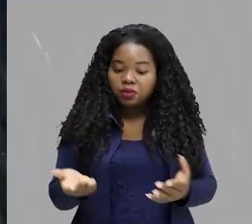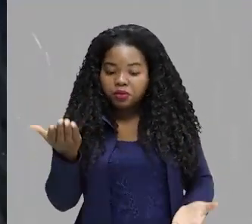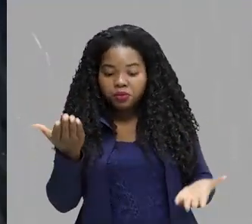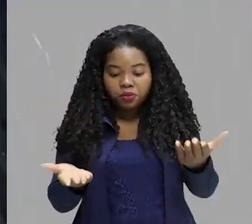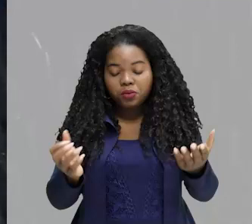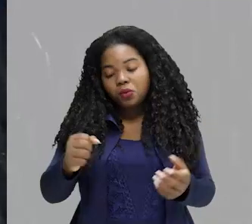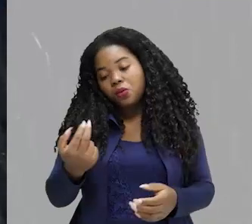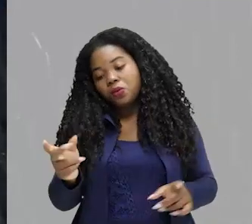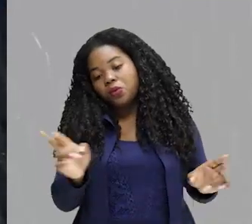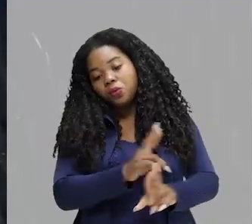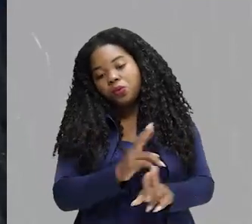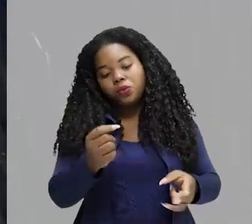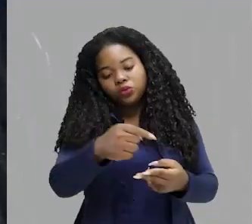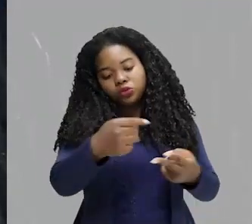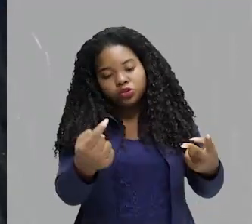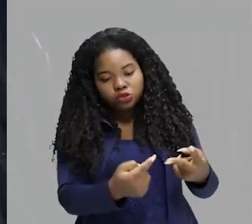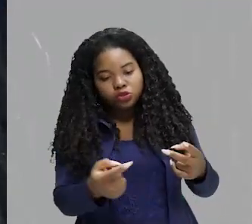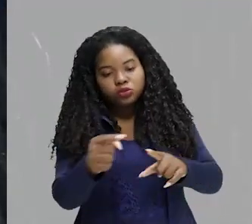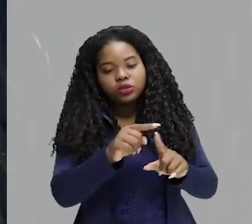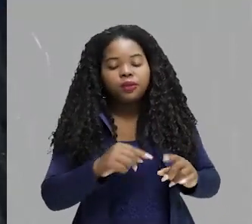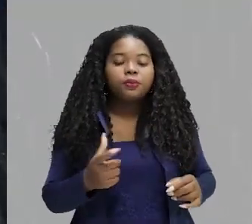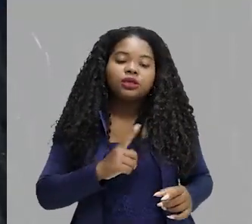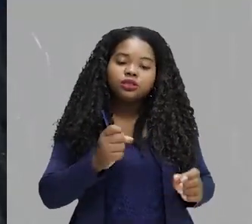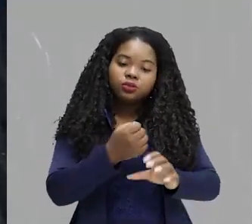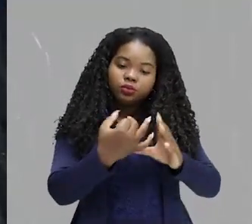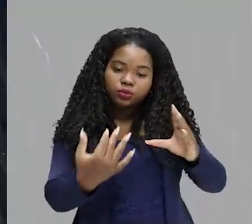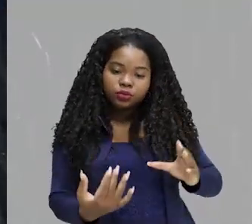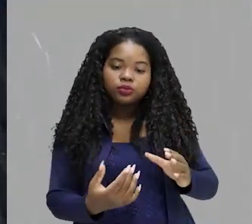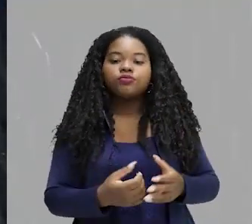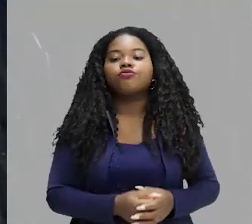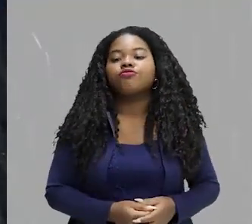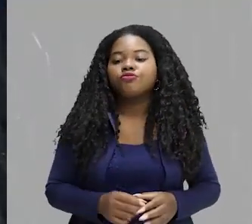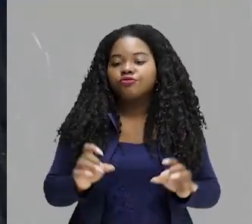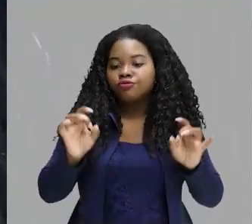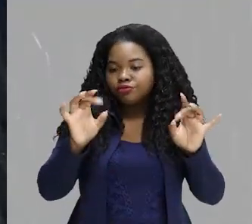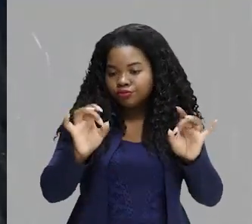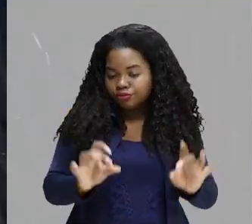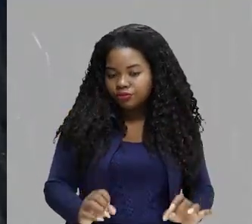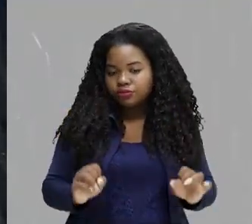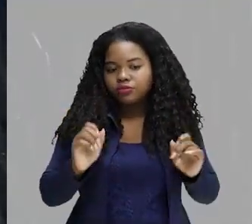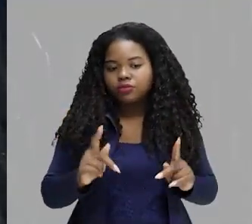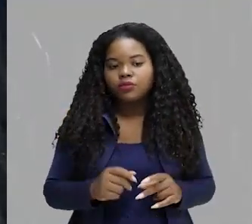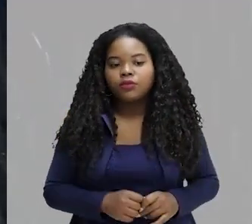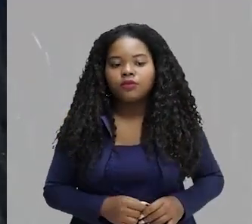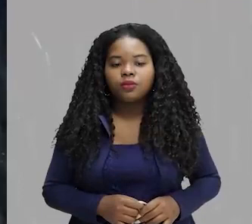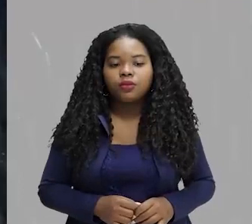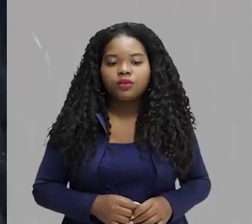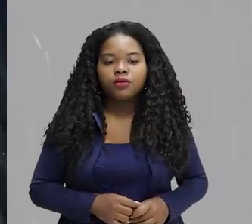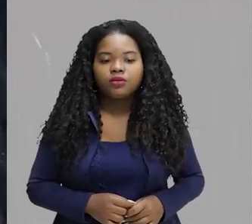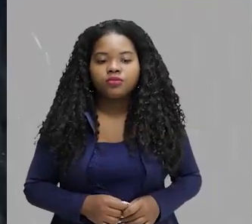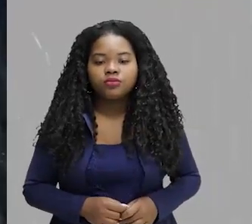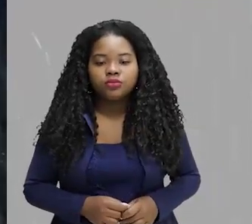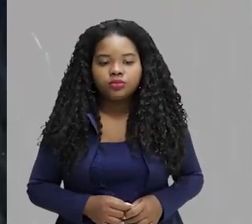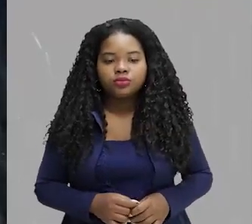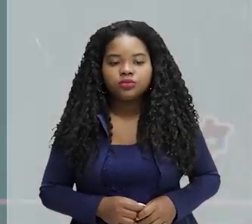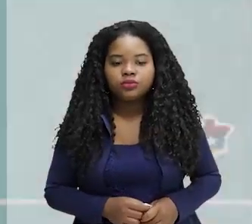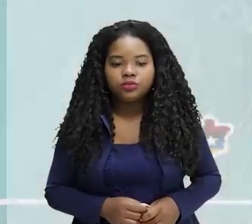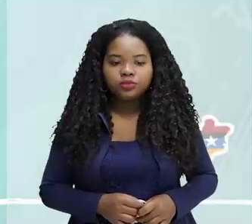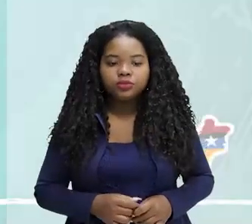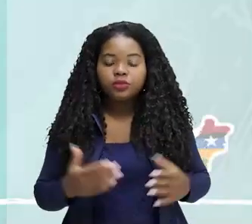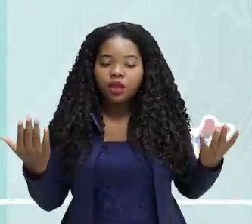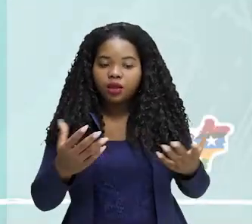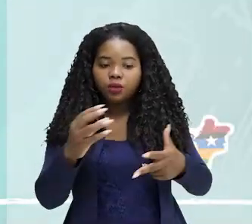ou uma relação entre dois objetos, mas aí você tem uma característica específica, tá? Você tem uma comparação mais